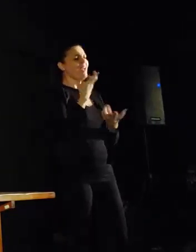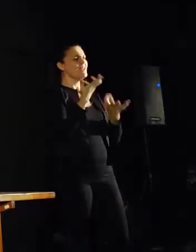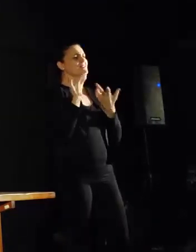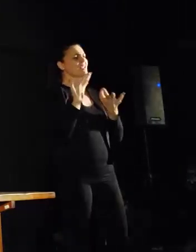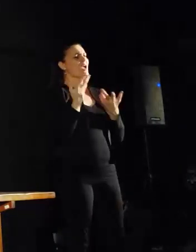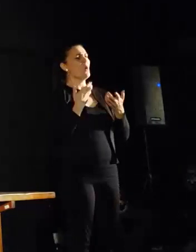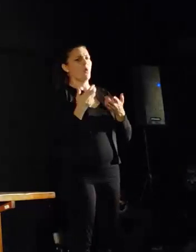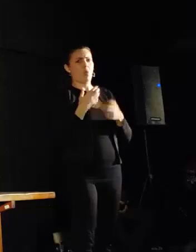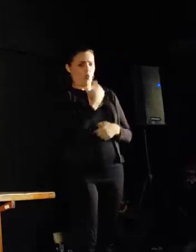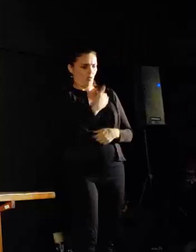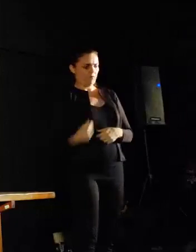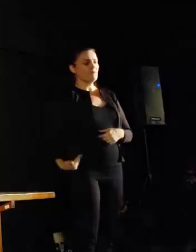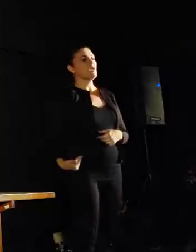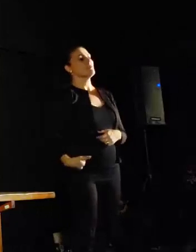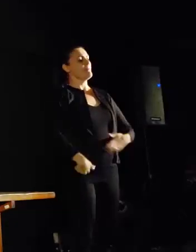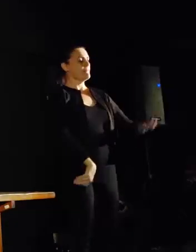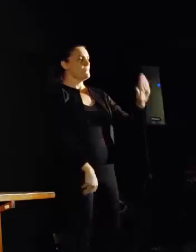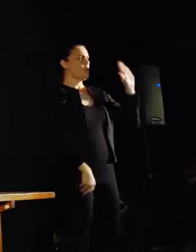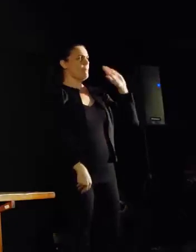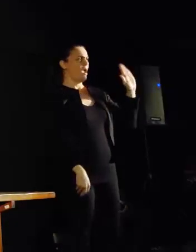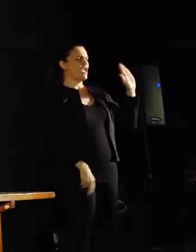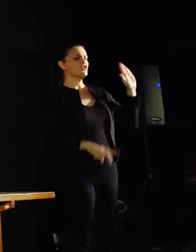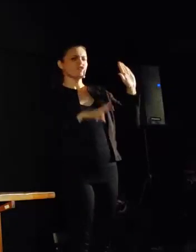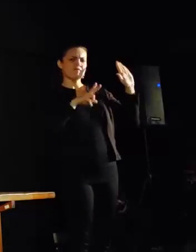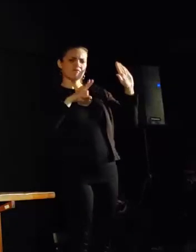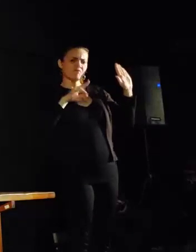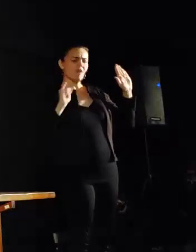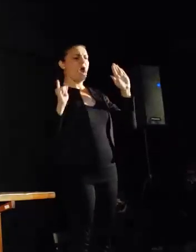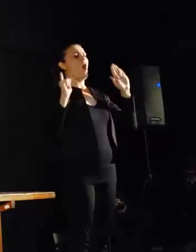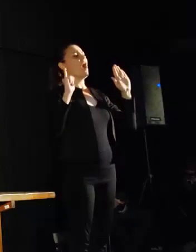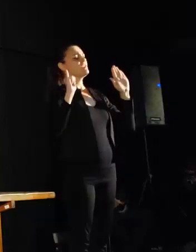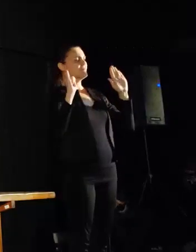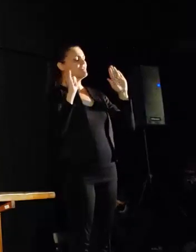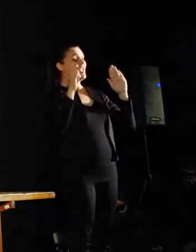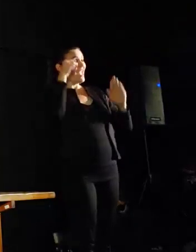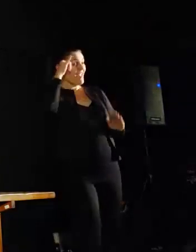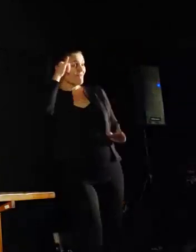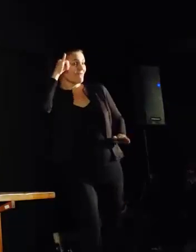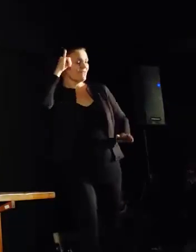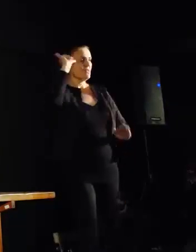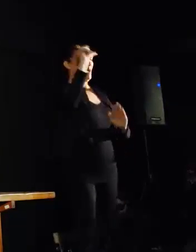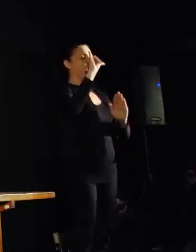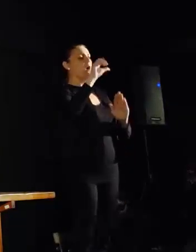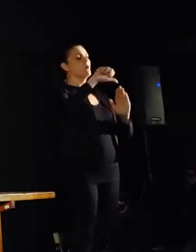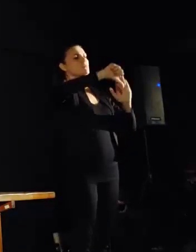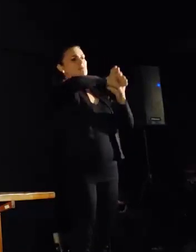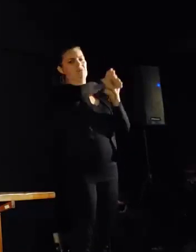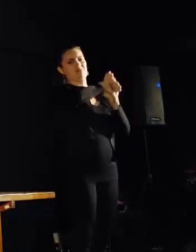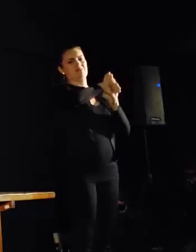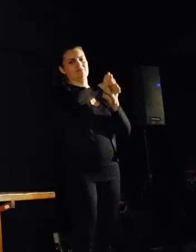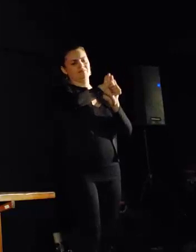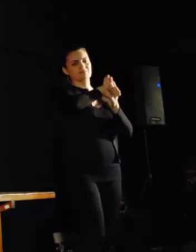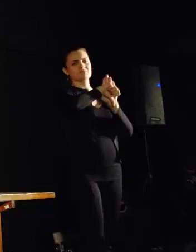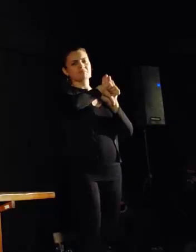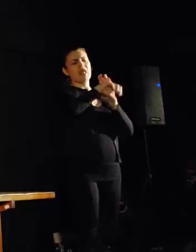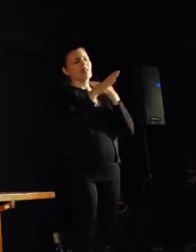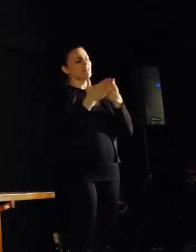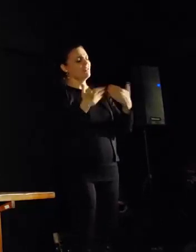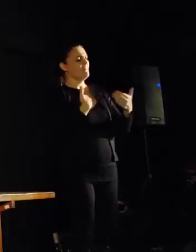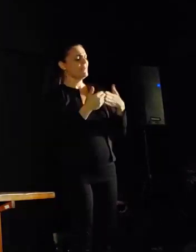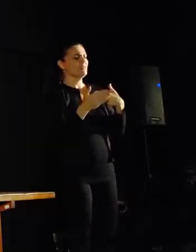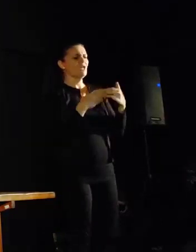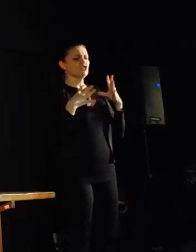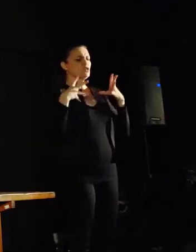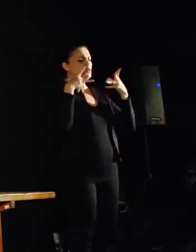mão forte, né? Que promete que vai ser forte contra o crime, né? Sendo que, independente se todas as ações